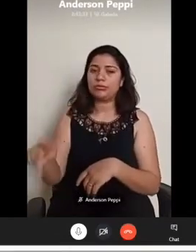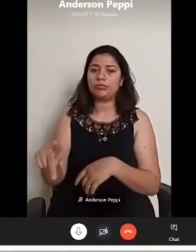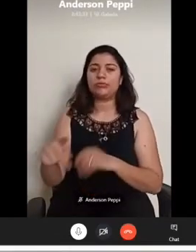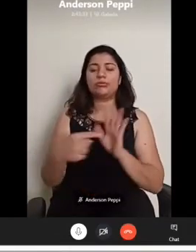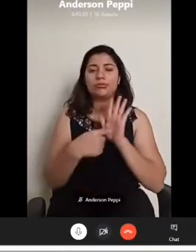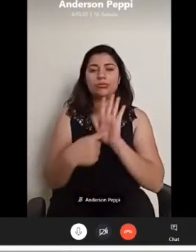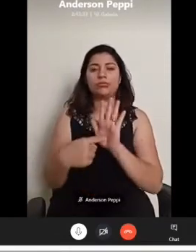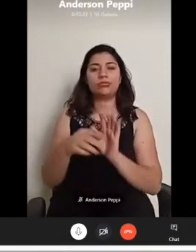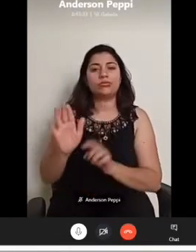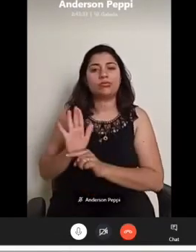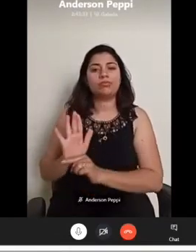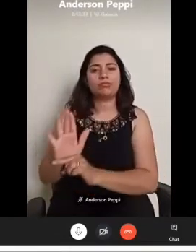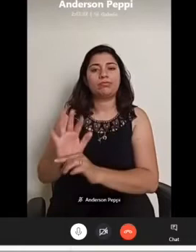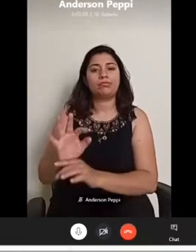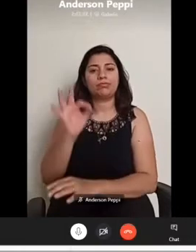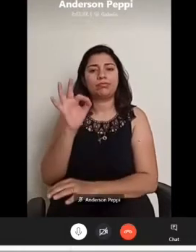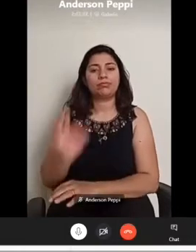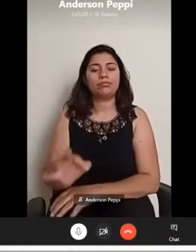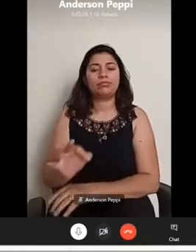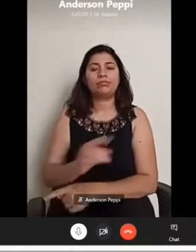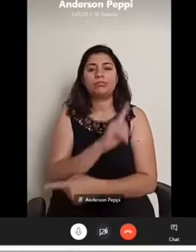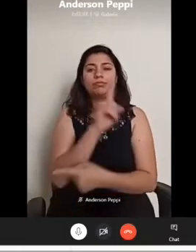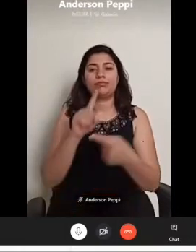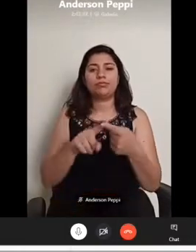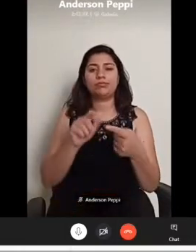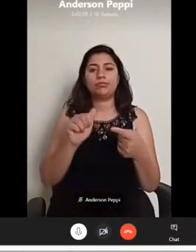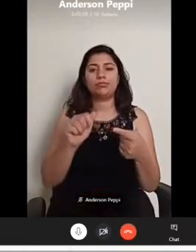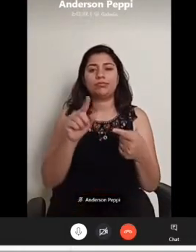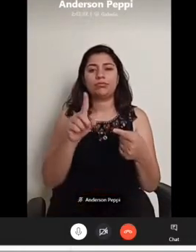Abelardo Vanderlino da Costa Neto,